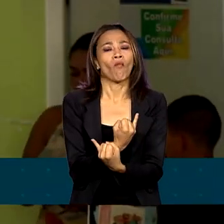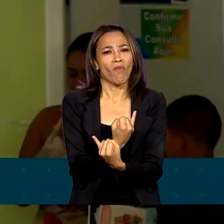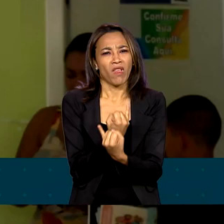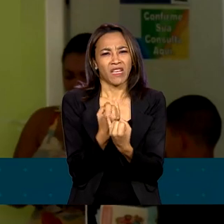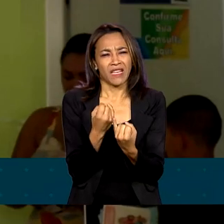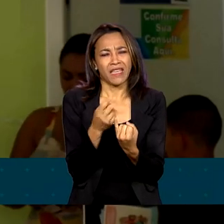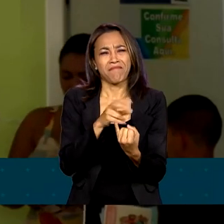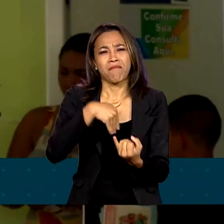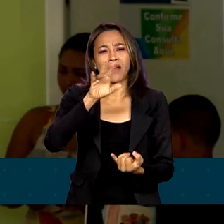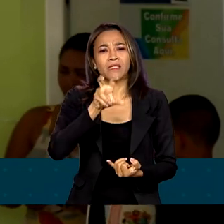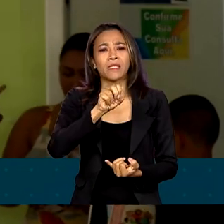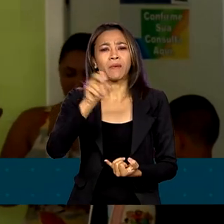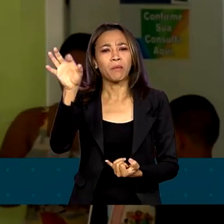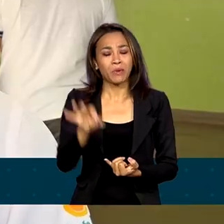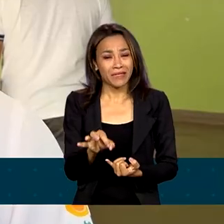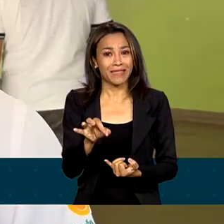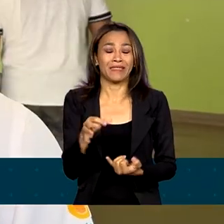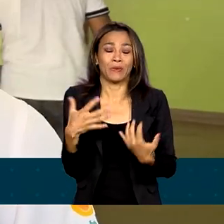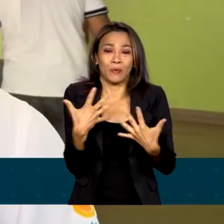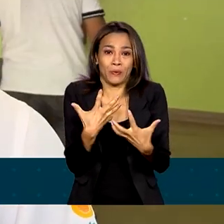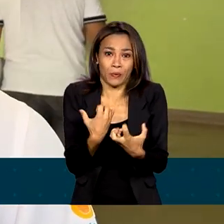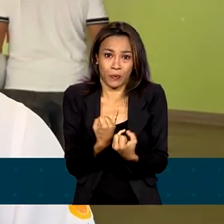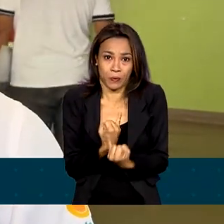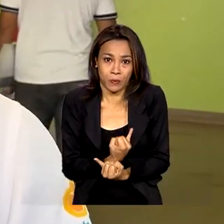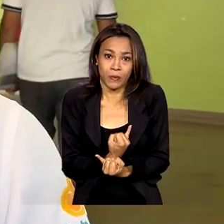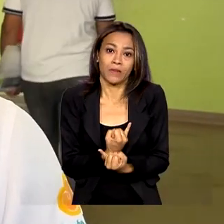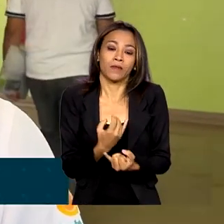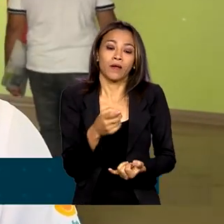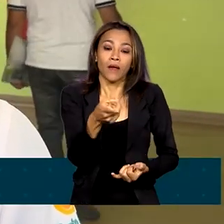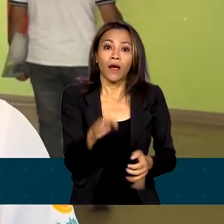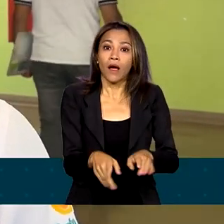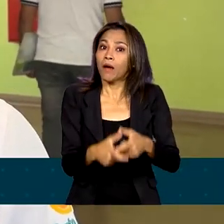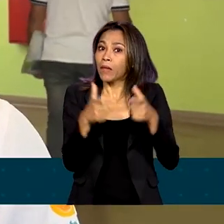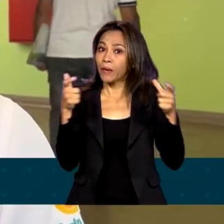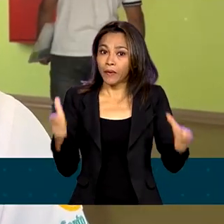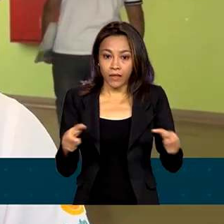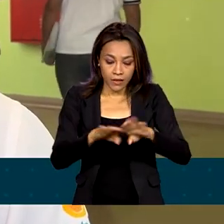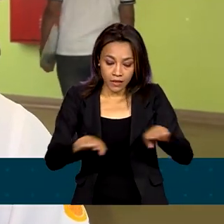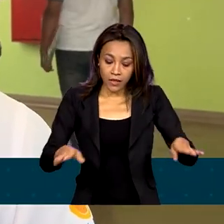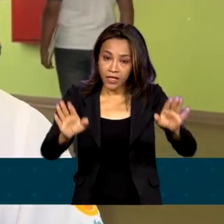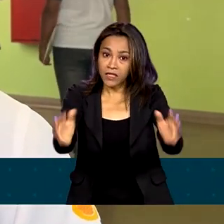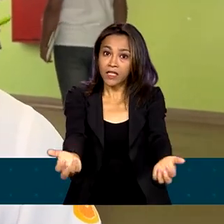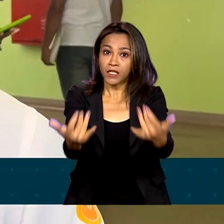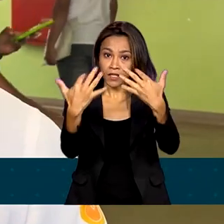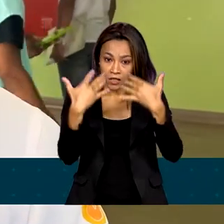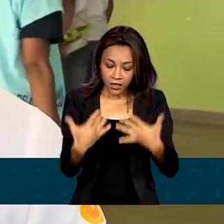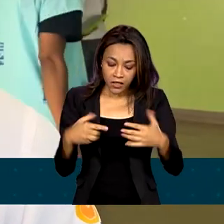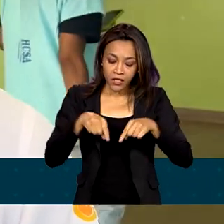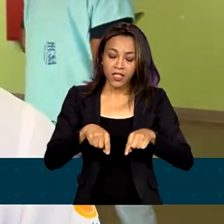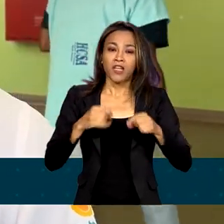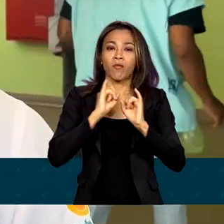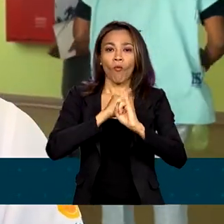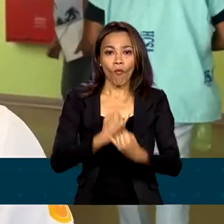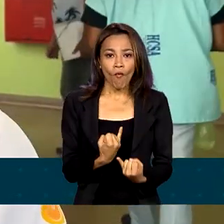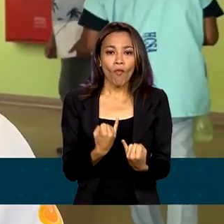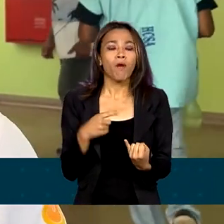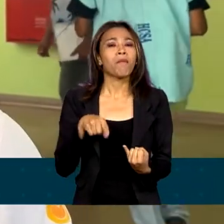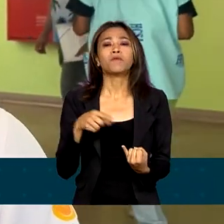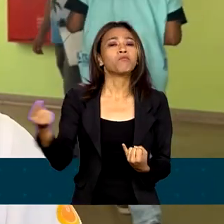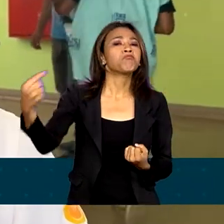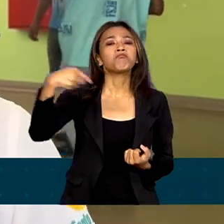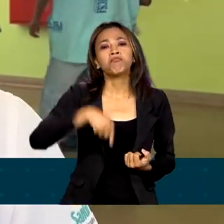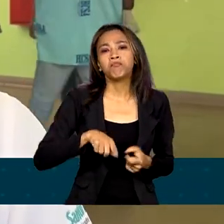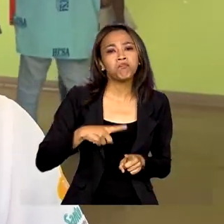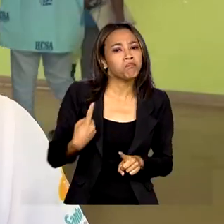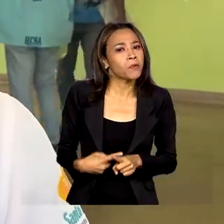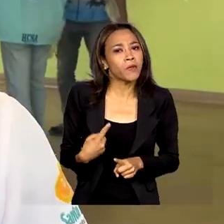de 50% do peso ideal. A grande maioria dessas crianças elas vão chegar desnutridas, mas o que trazem elas até aqui muitas vezes são motivadas por